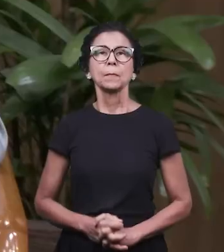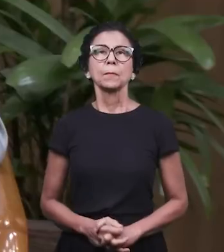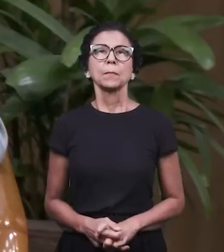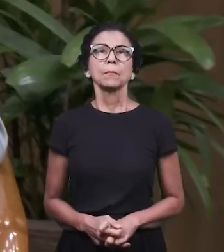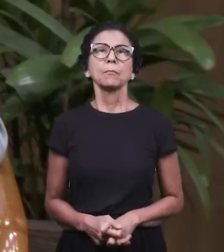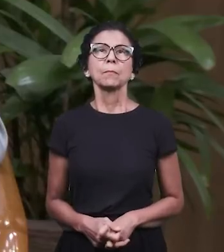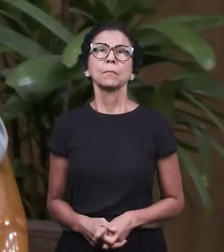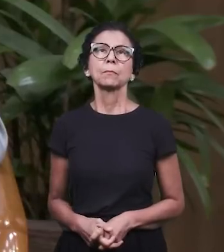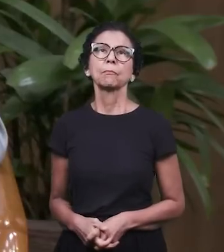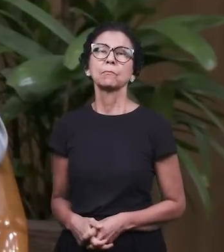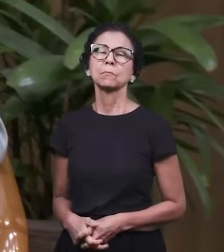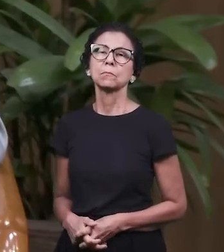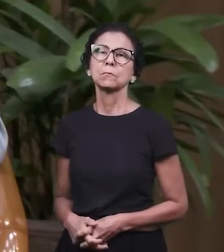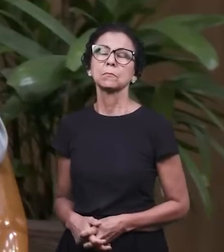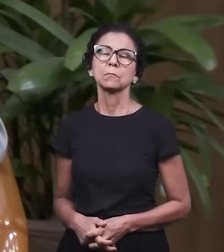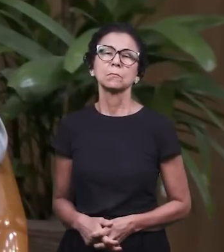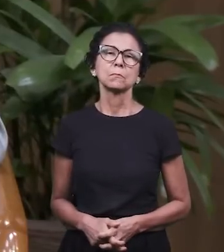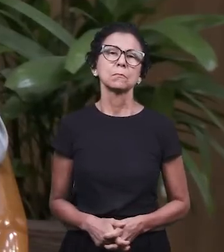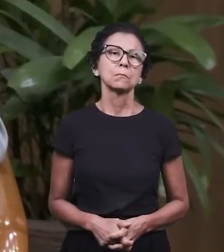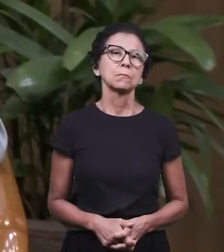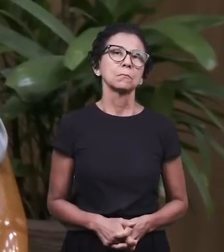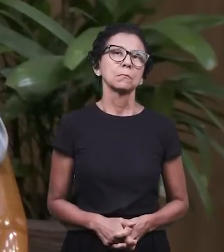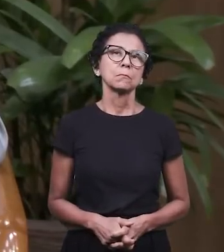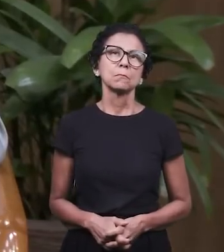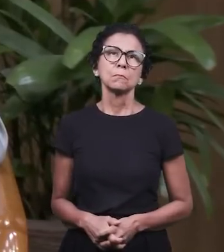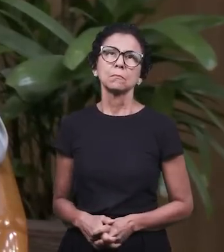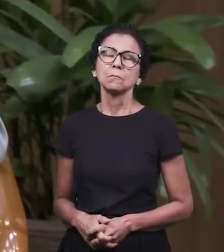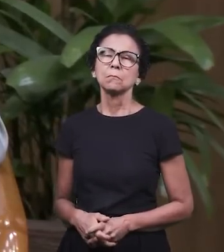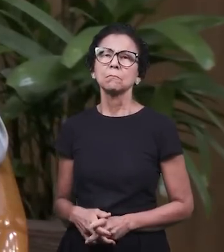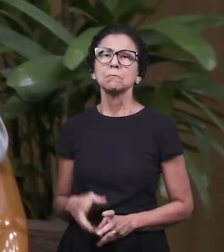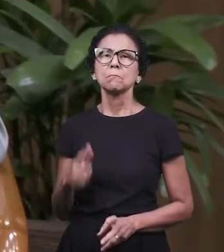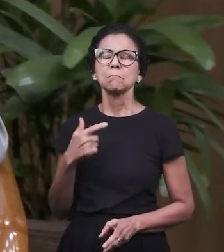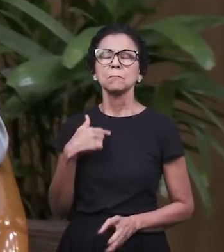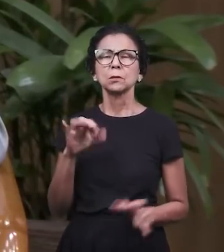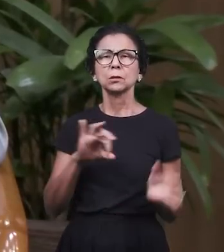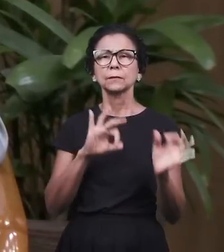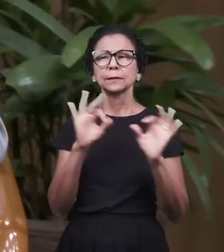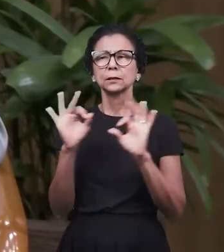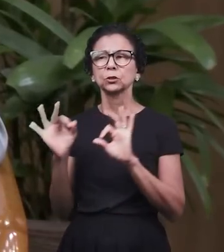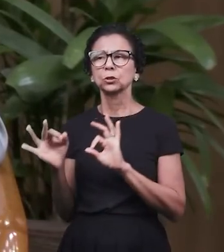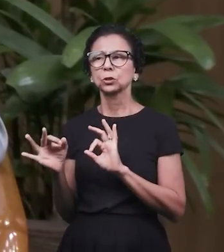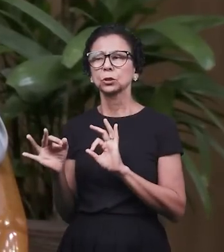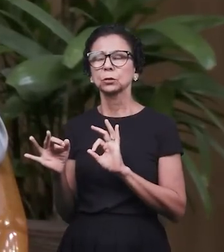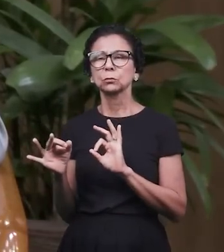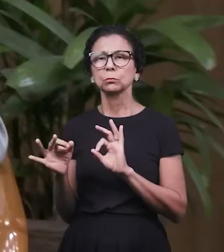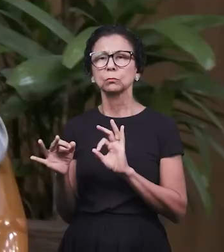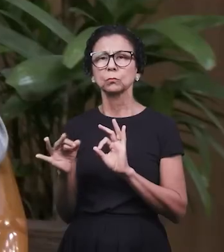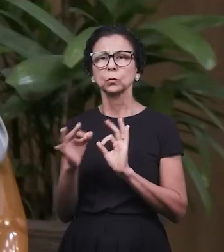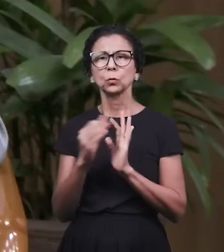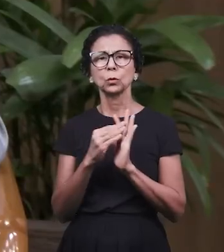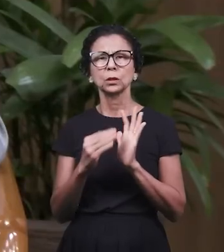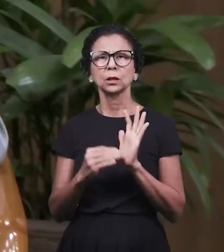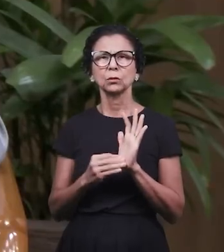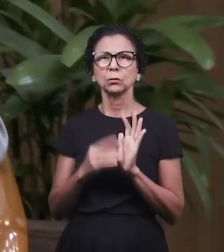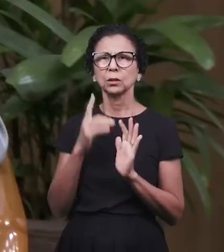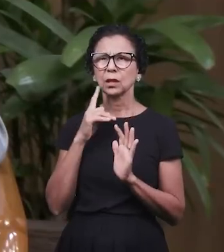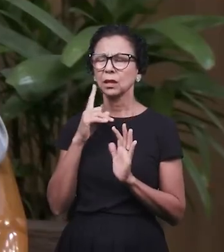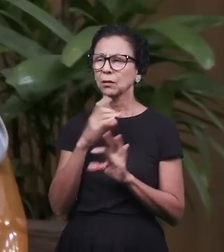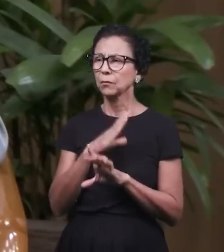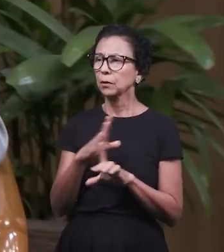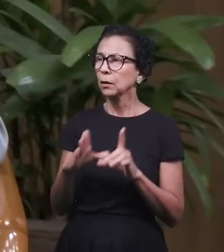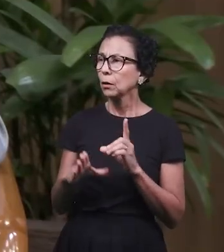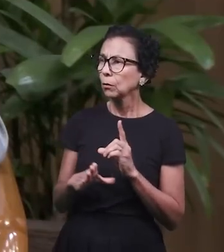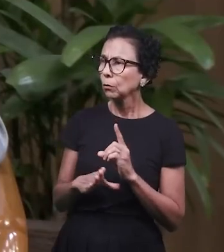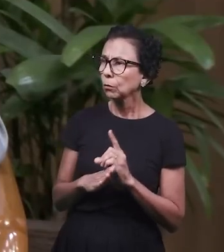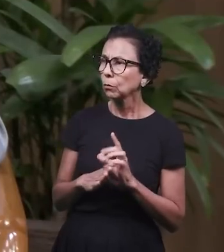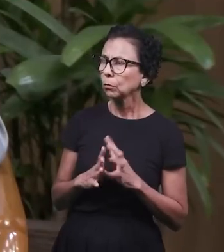de outras igrejas, estavam assistindo algum conteúdo, eu vi um culto e que eu não consegui perceber